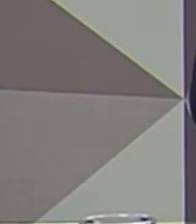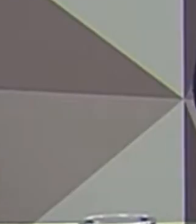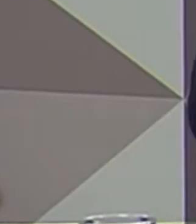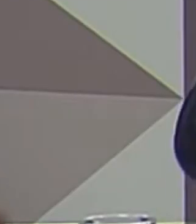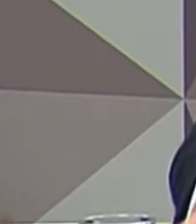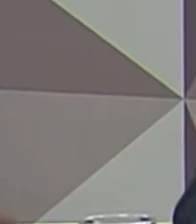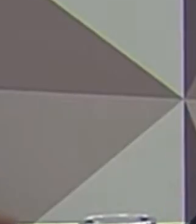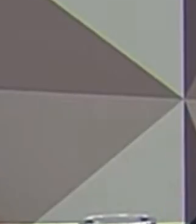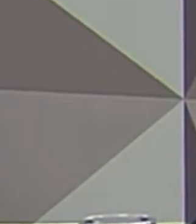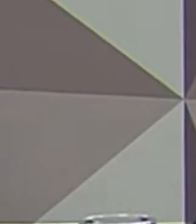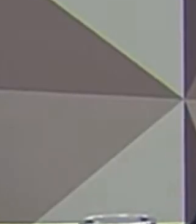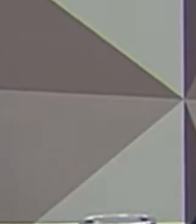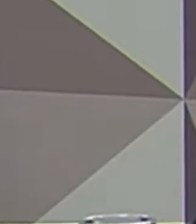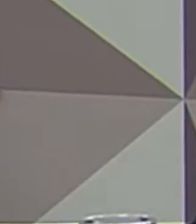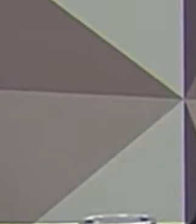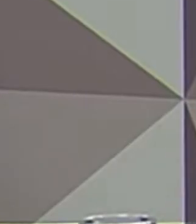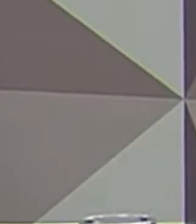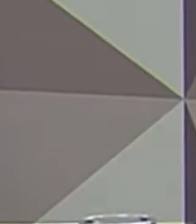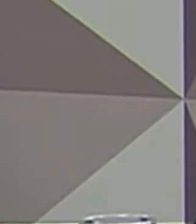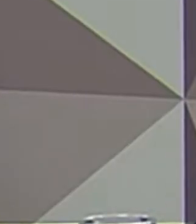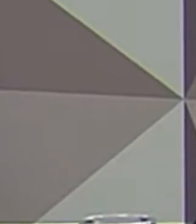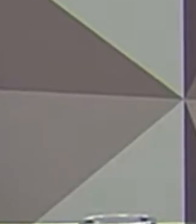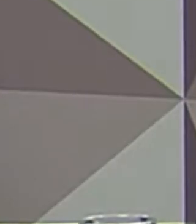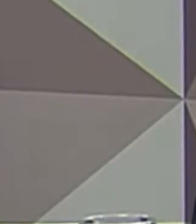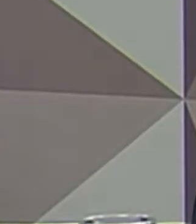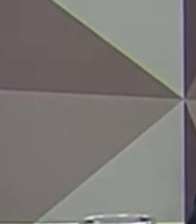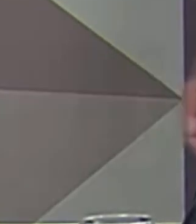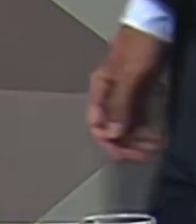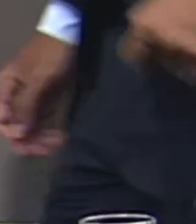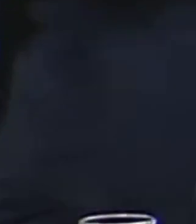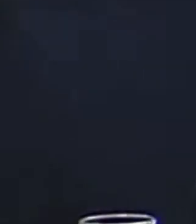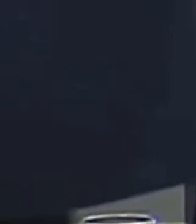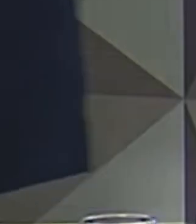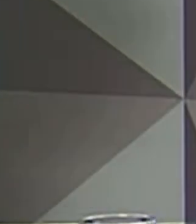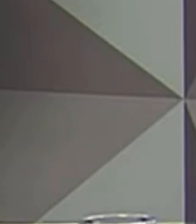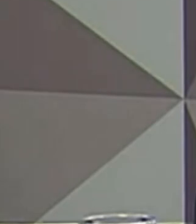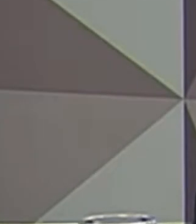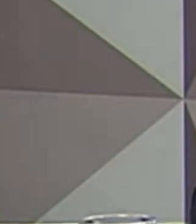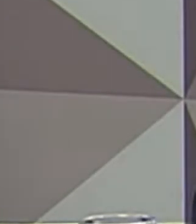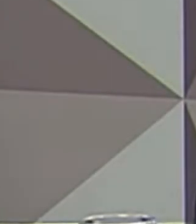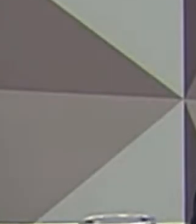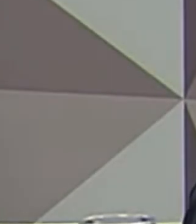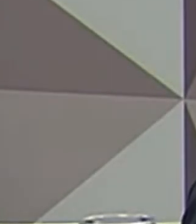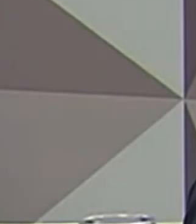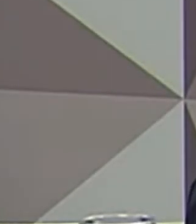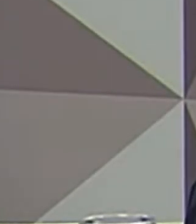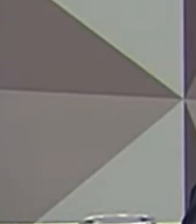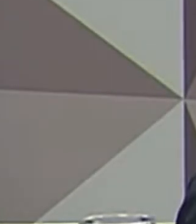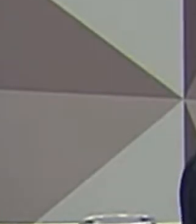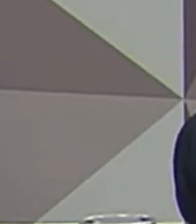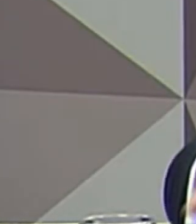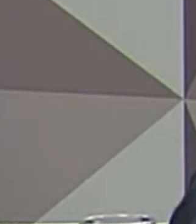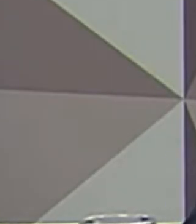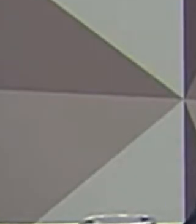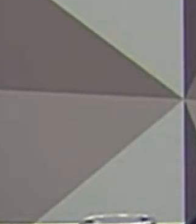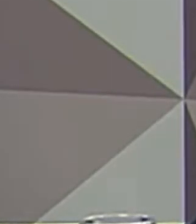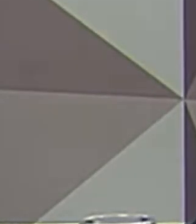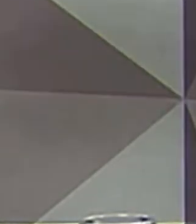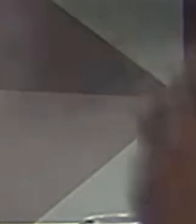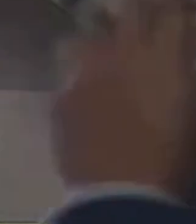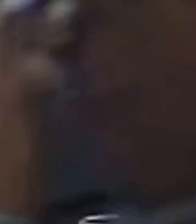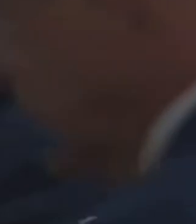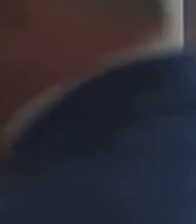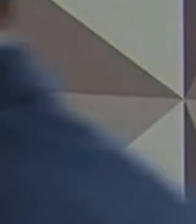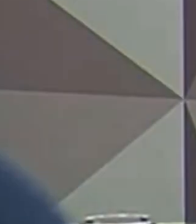Passo a palavra à primeira oradora inscrita, que desempenhou um papel muito importante aqui na